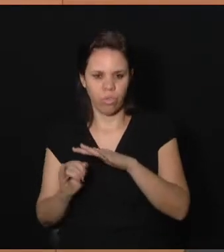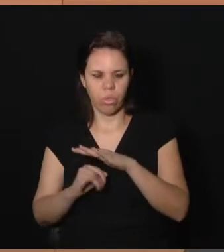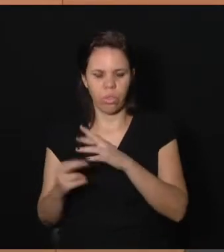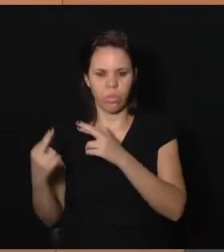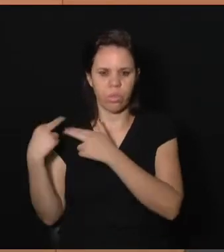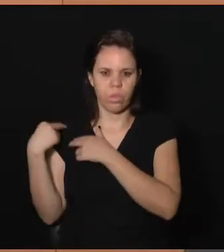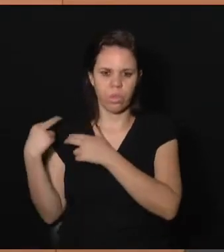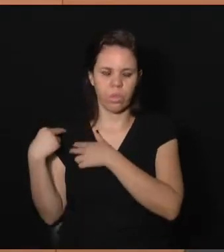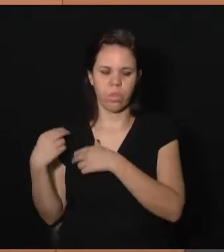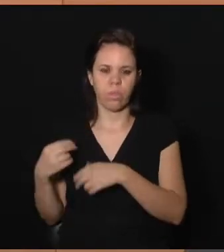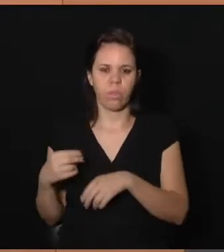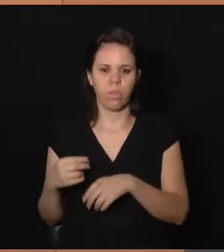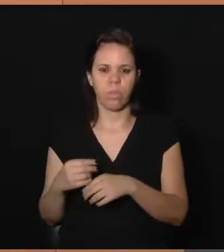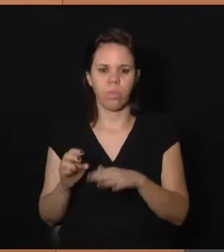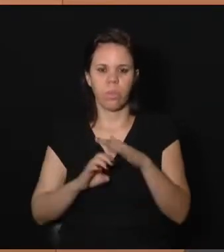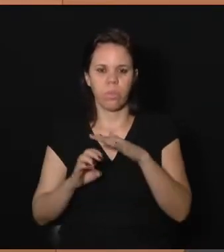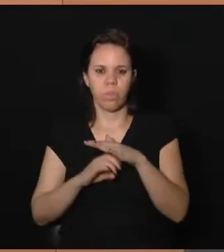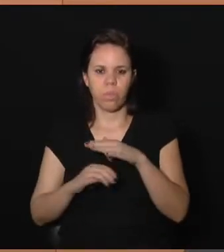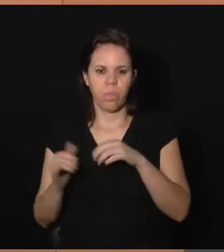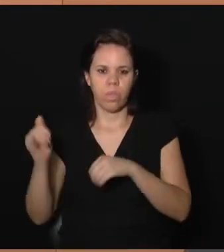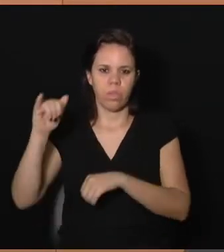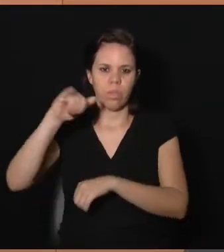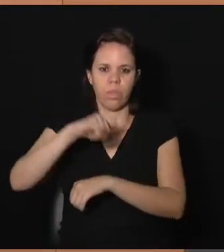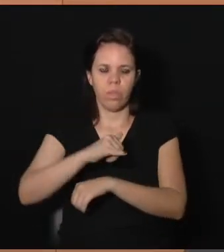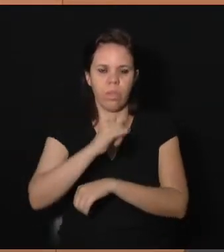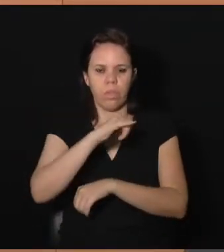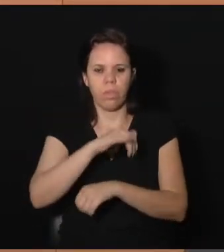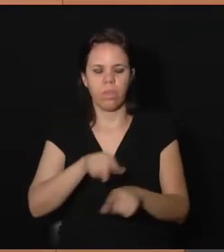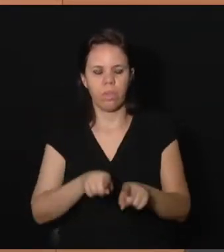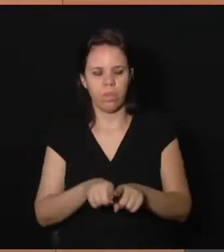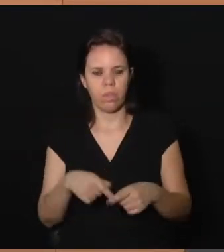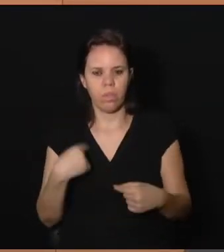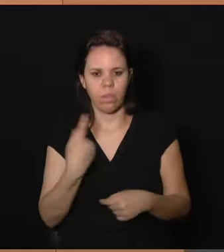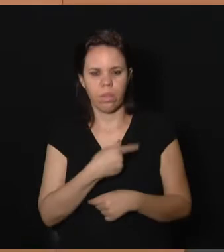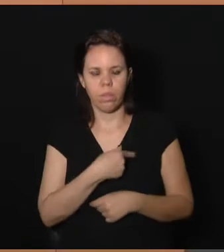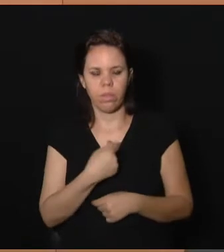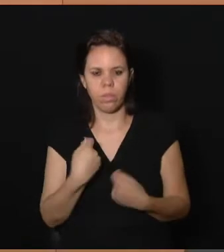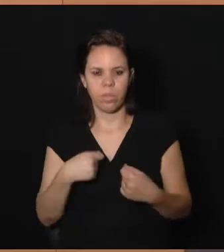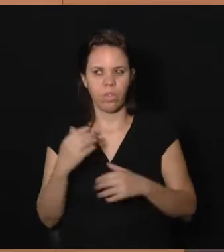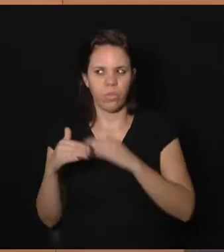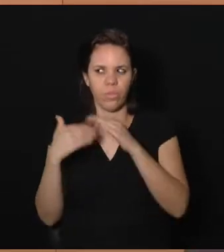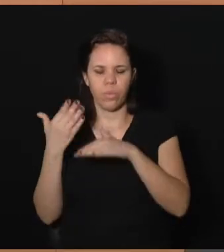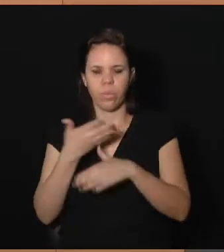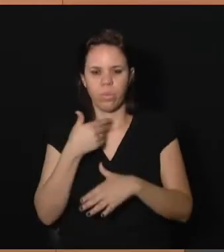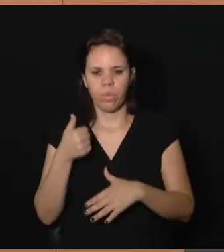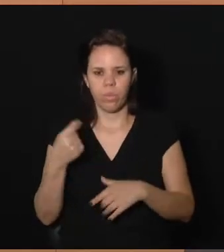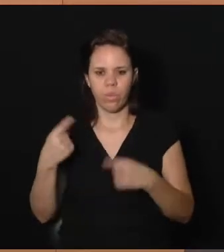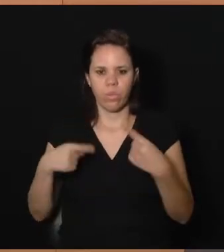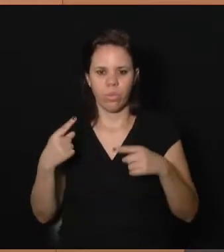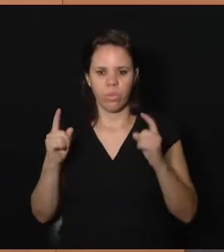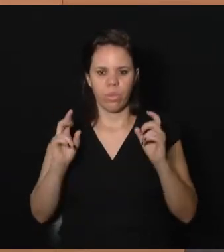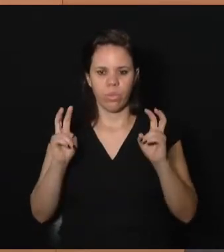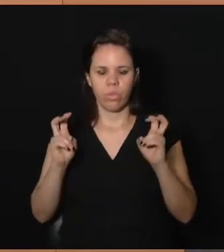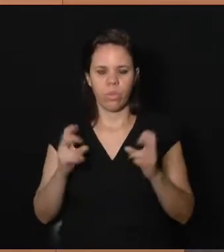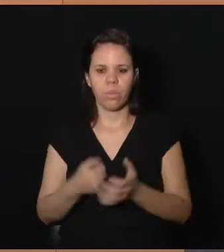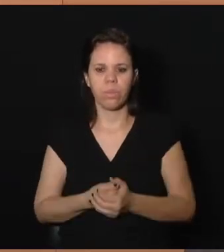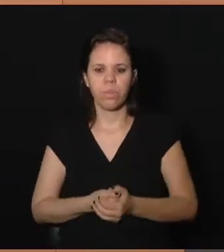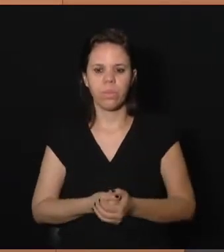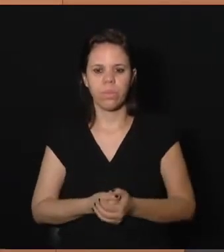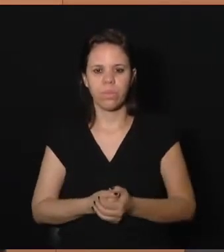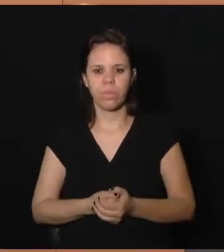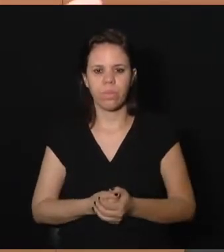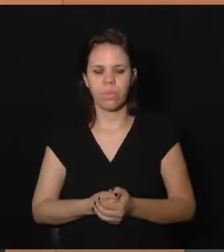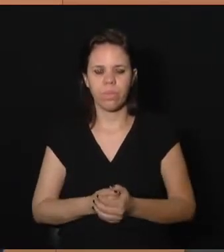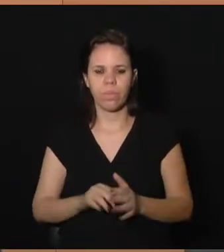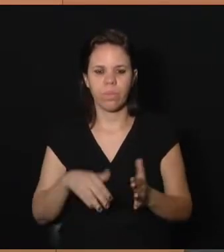aéreas, e que a gente costuma dizer que a gente precisa desenvolver melhor essa discussão, né? Porque até